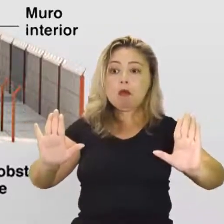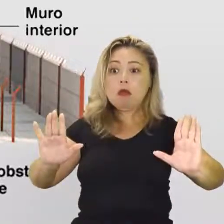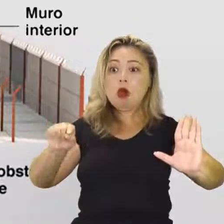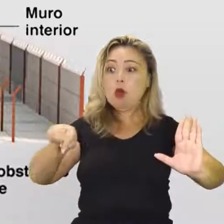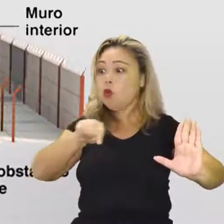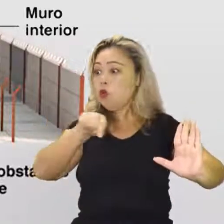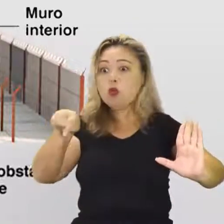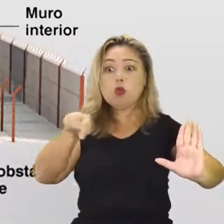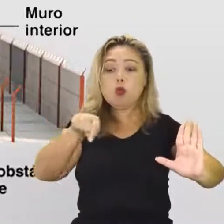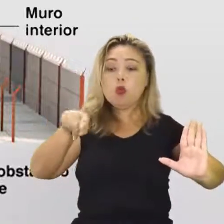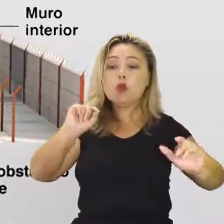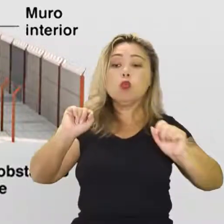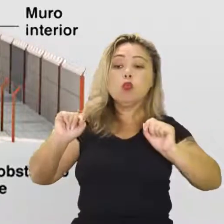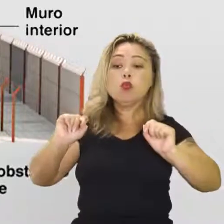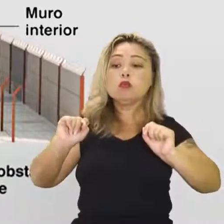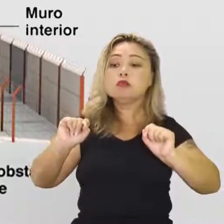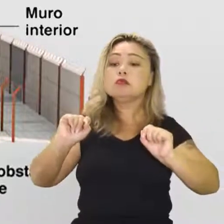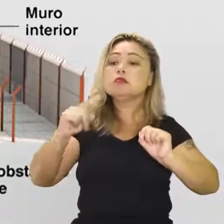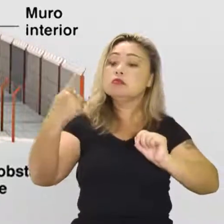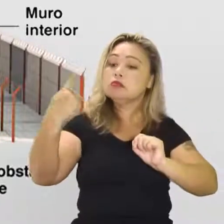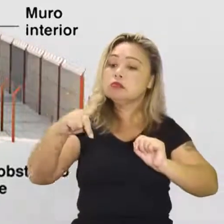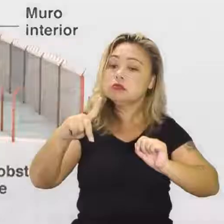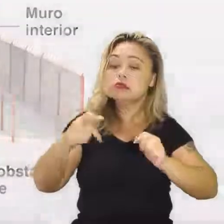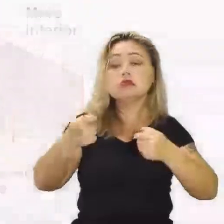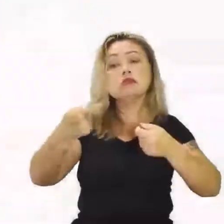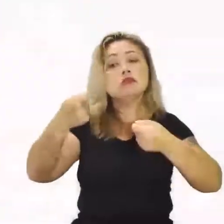Fria. Na tela para vocês.